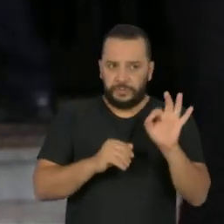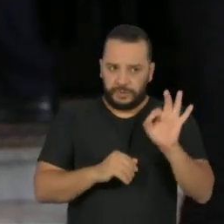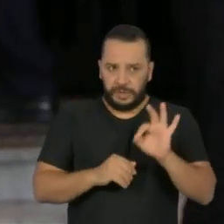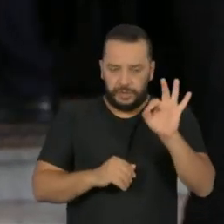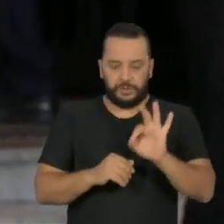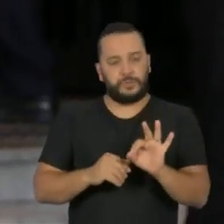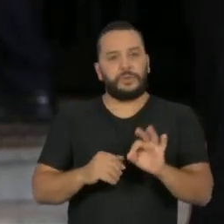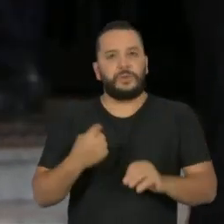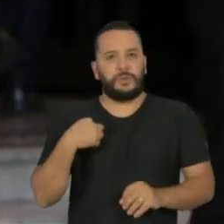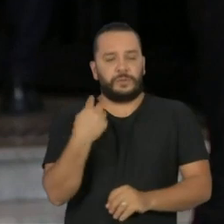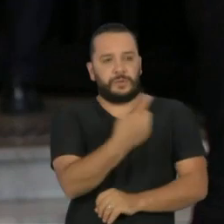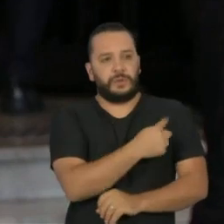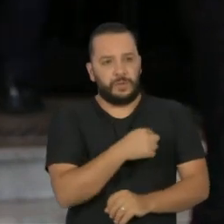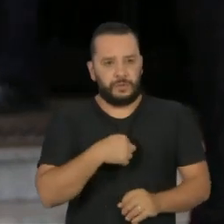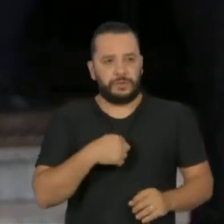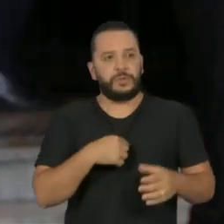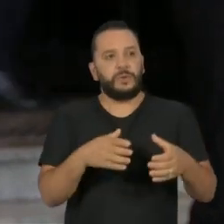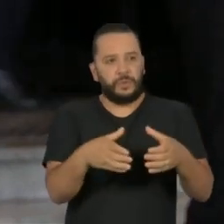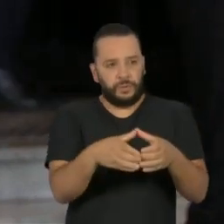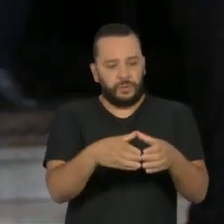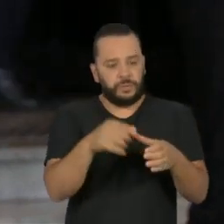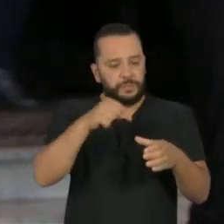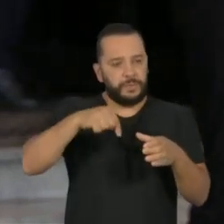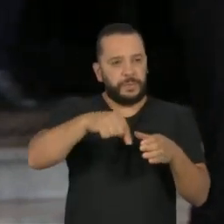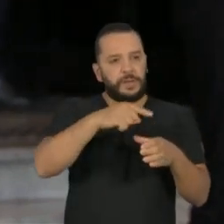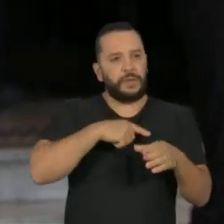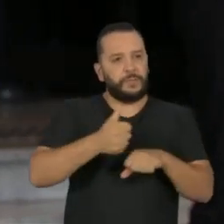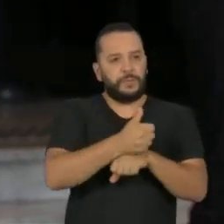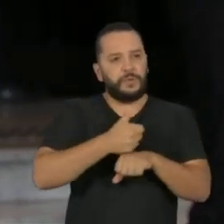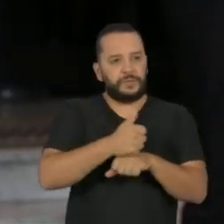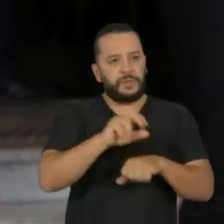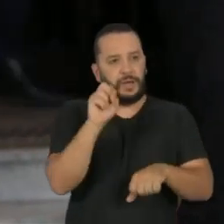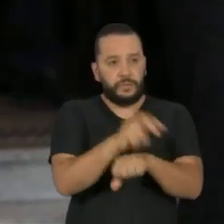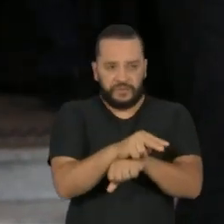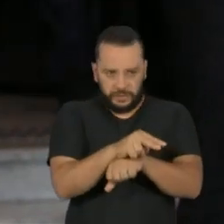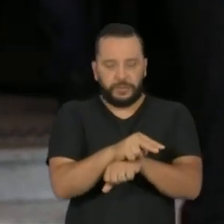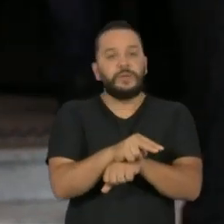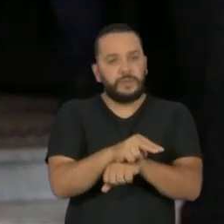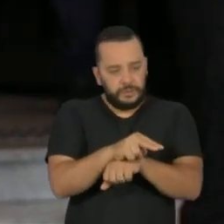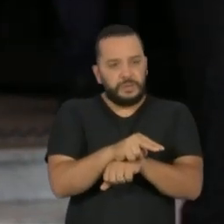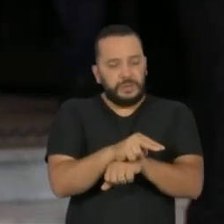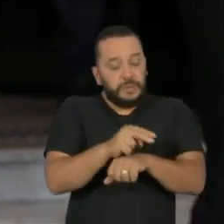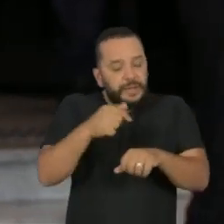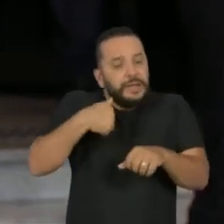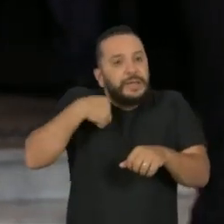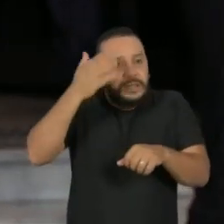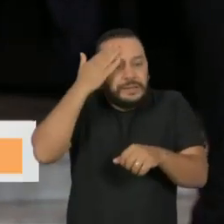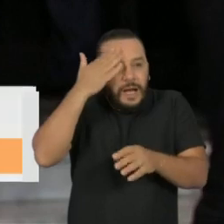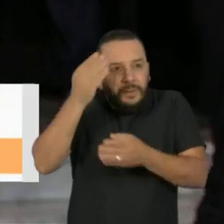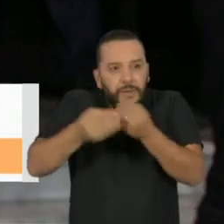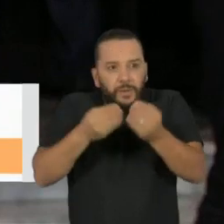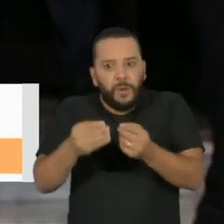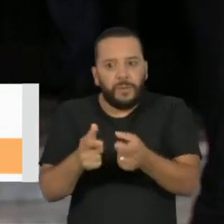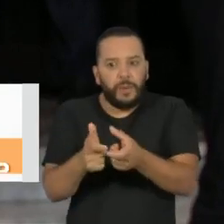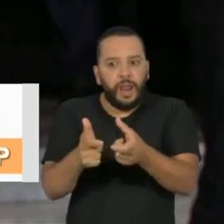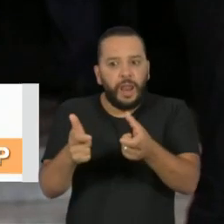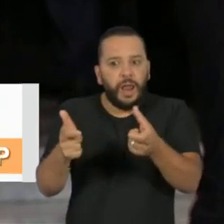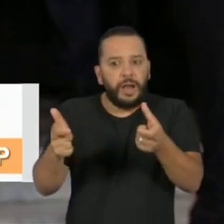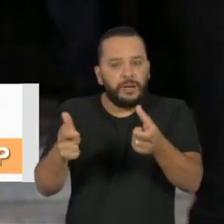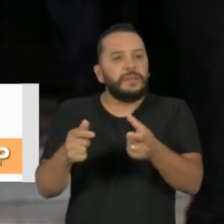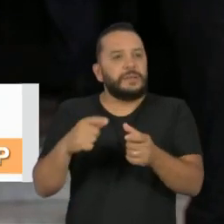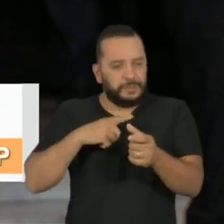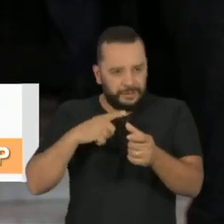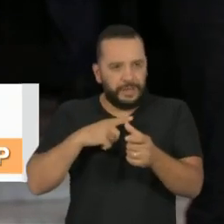temos excepcionais epidemiologistas, que trabalham justamente em prever as curvas. Então, isso está previsto,